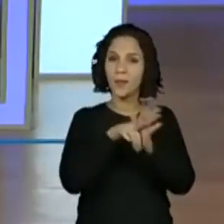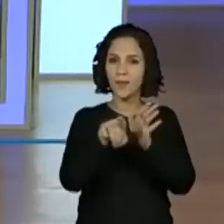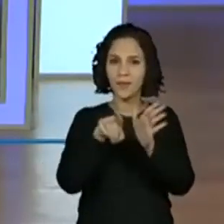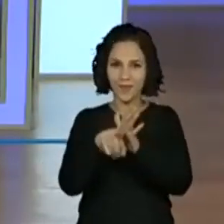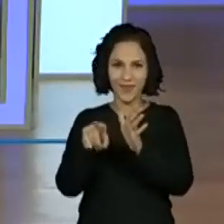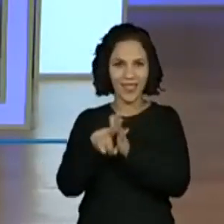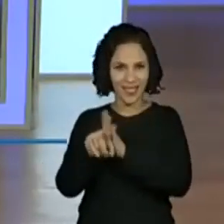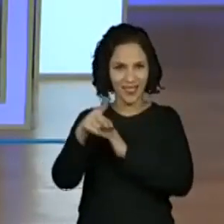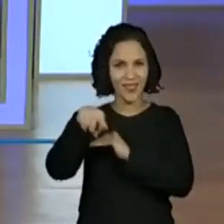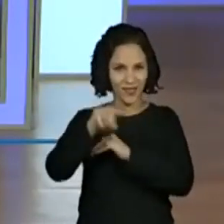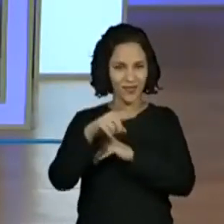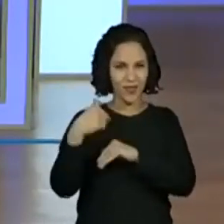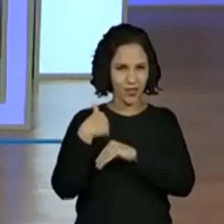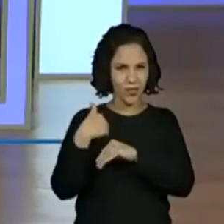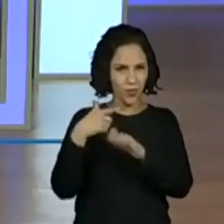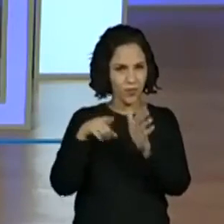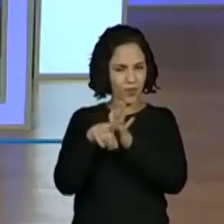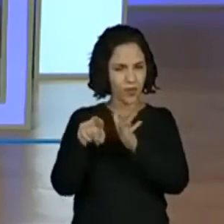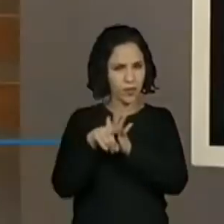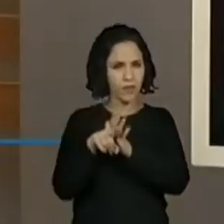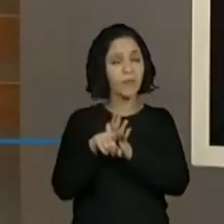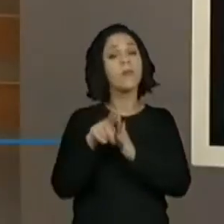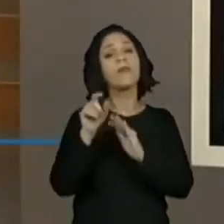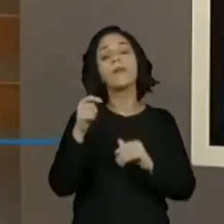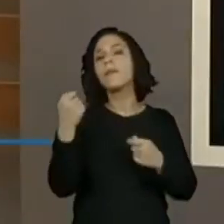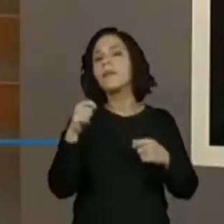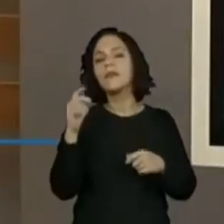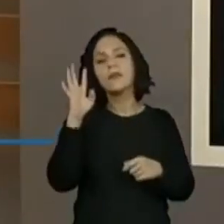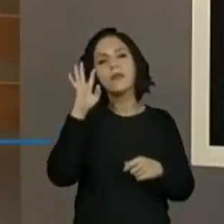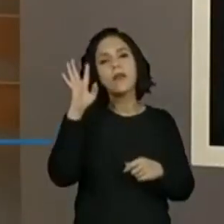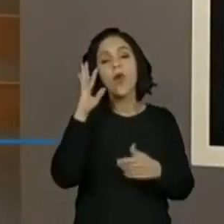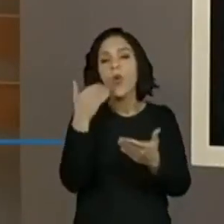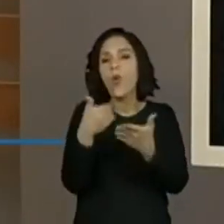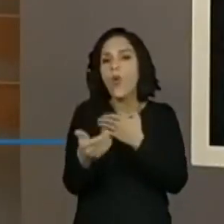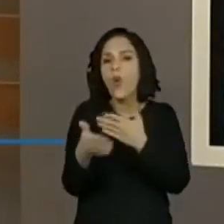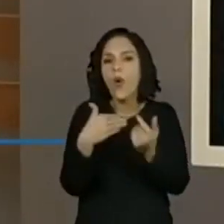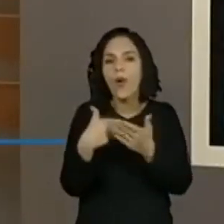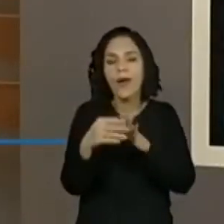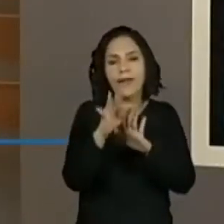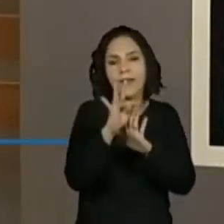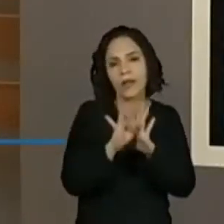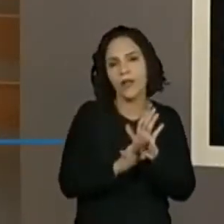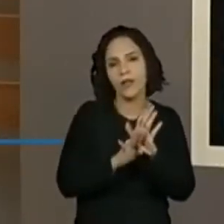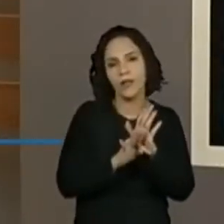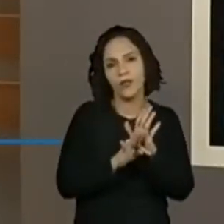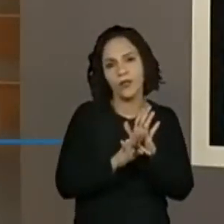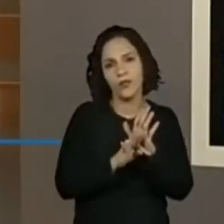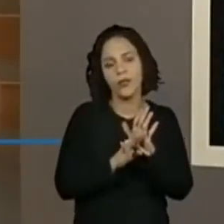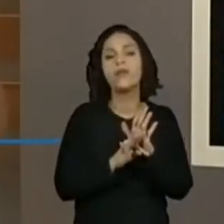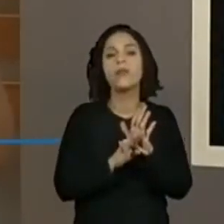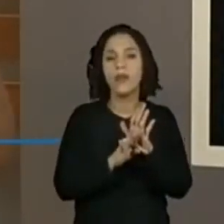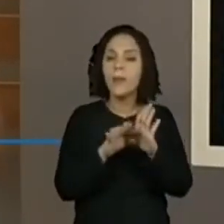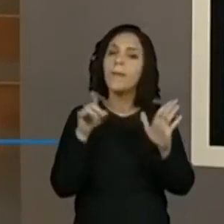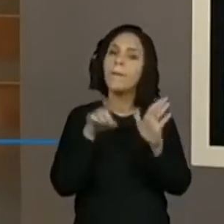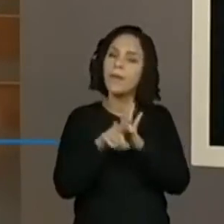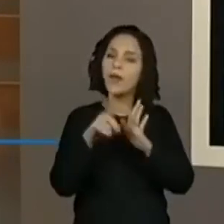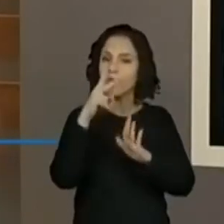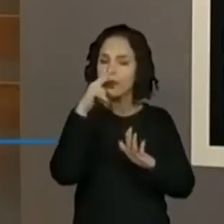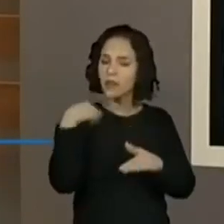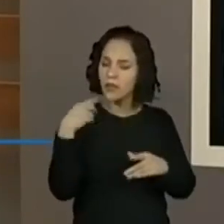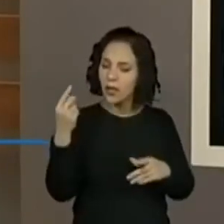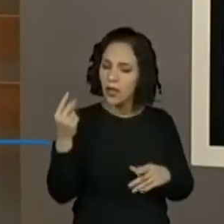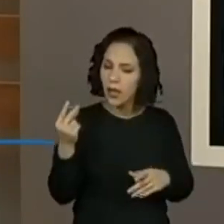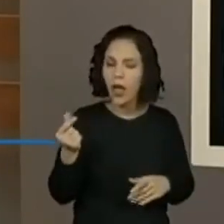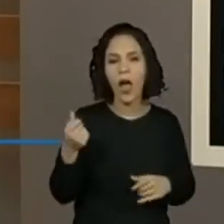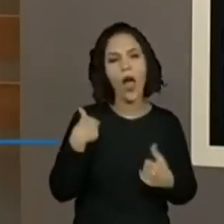gente, que nós estamos fazendo, são perguntas que nós temos que fazer em qualquer texto que nós lemos. São perguntas que dão o estralo